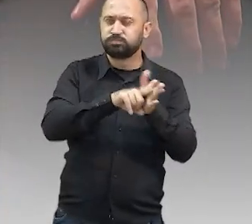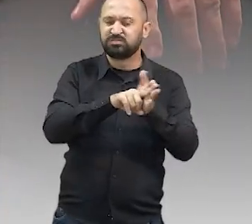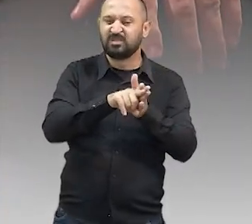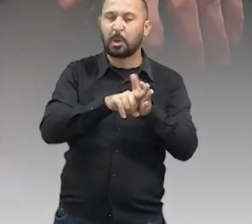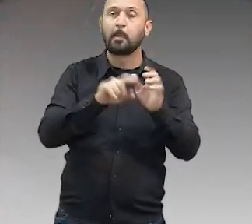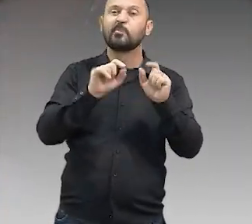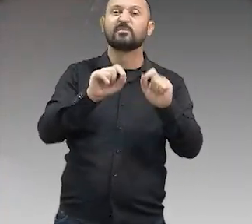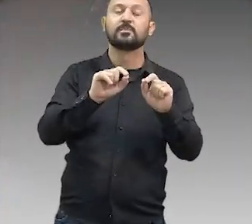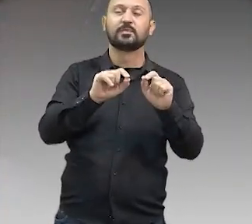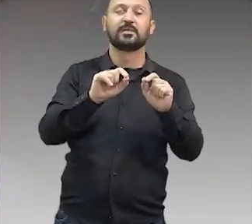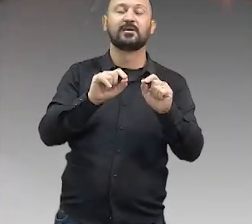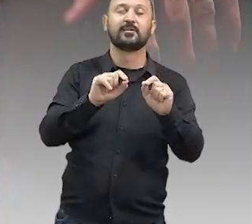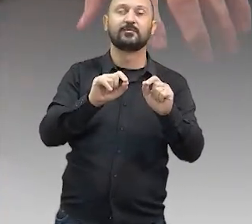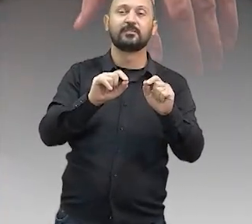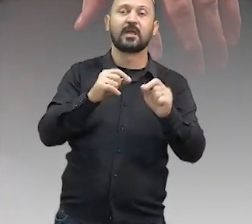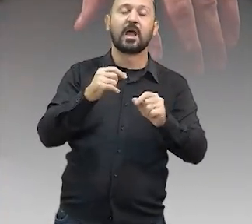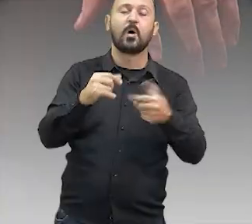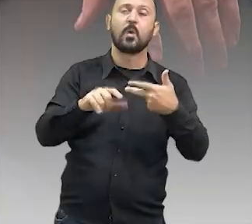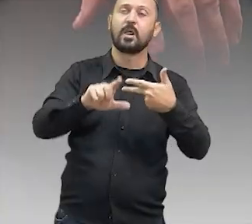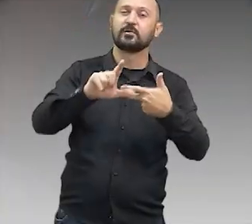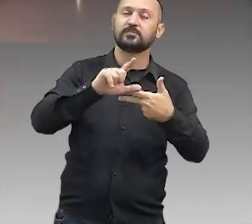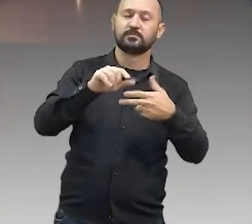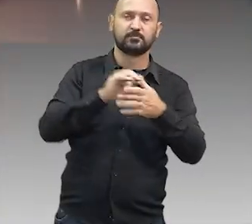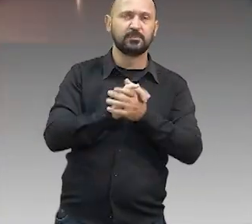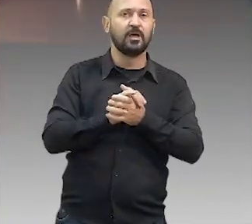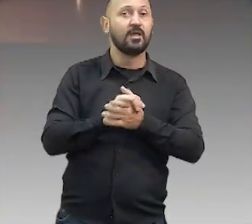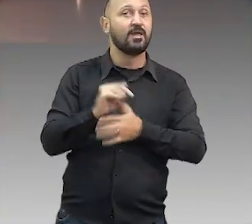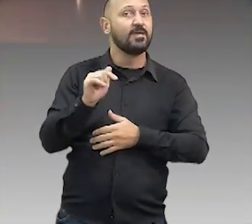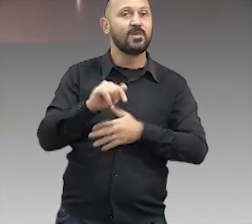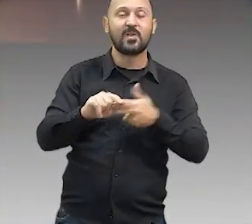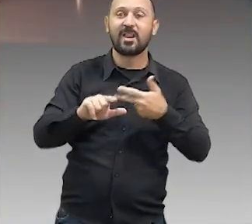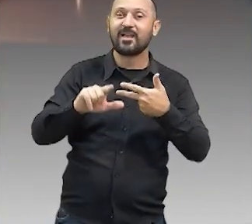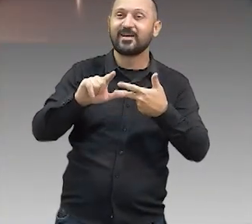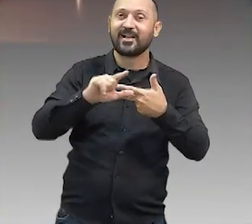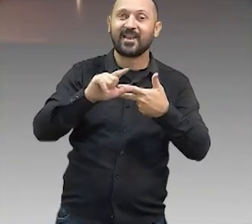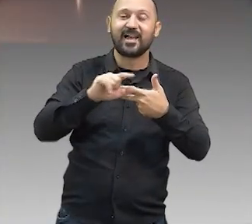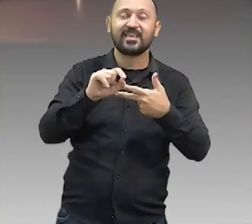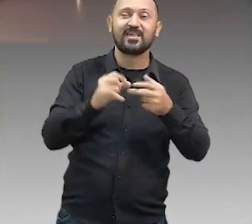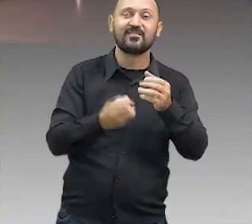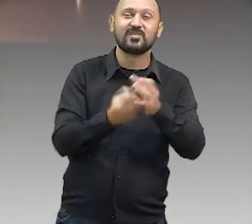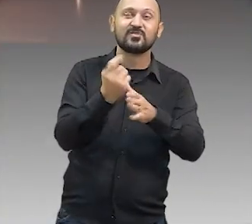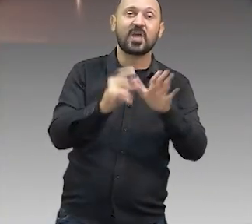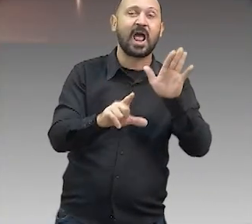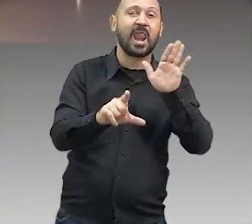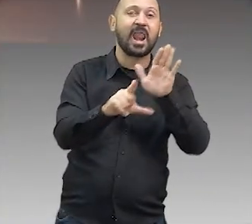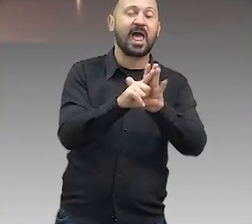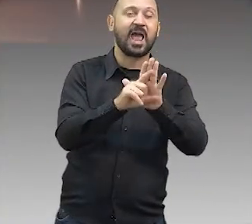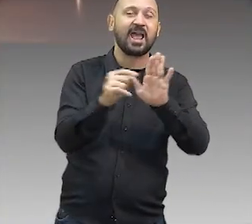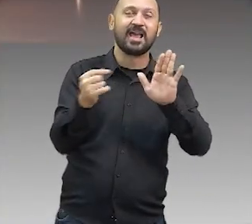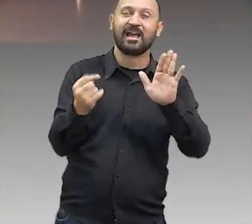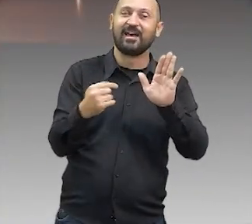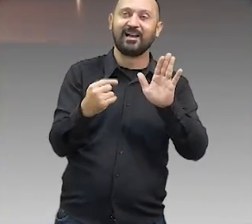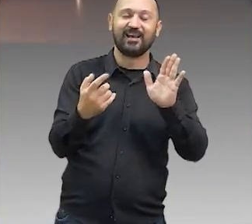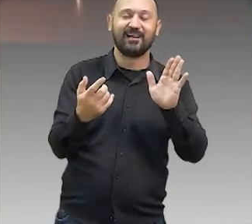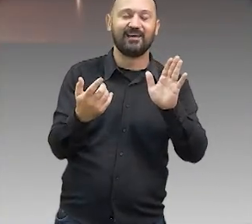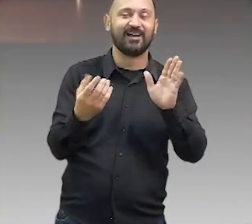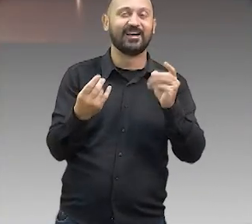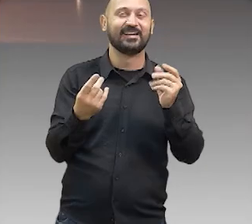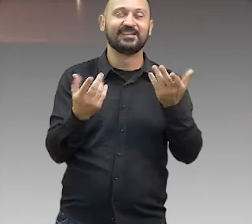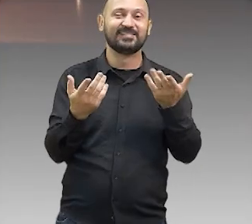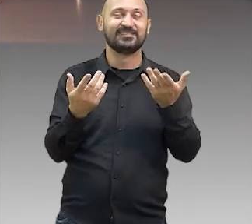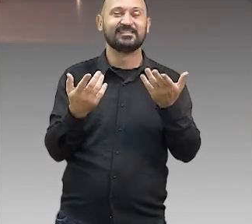investigado do que o legislativo. E o legislativo é onde vai fazer as leis, em tese,